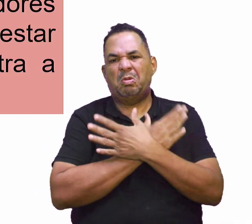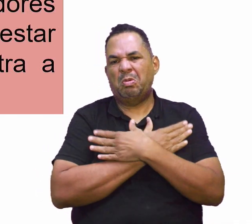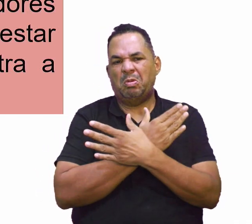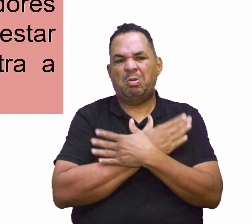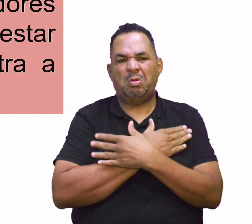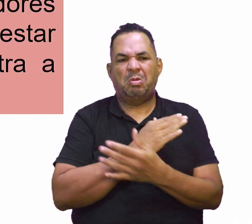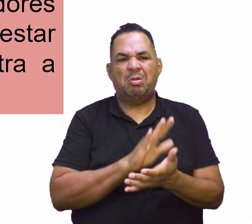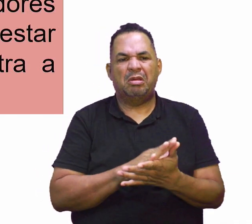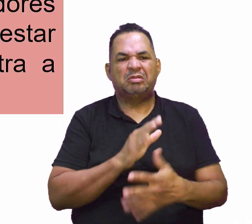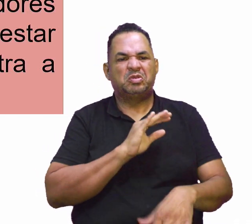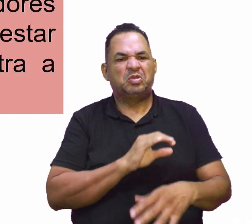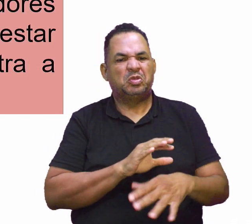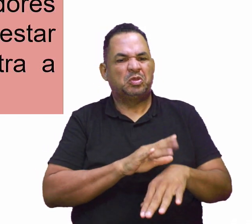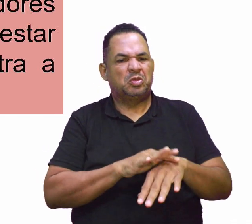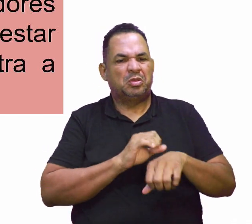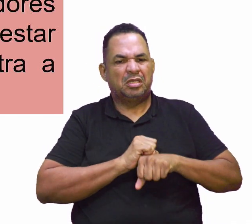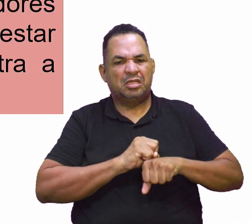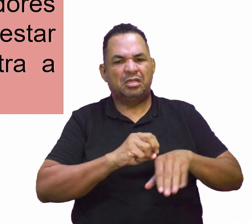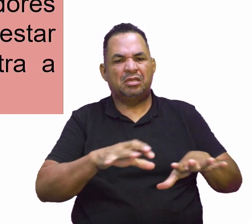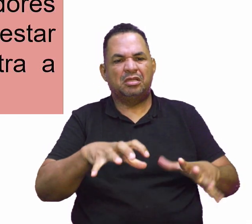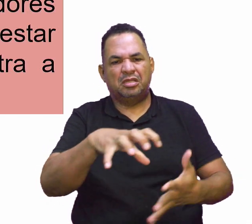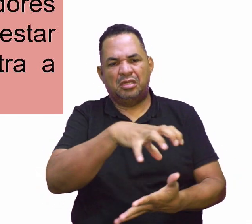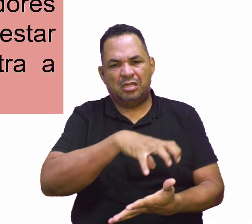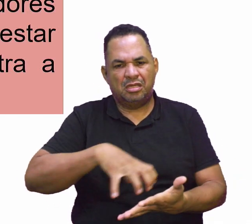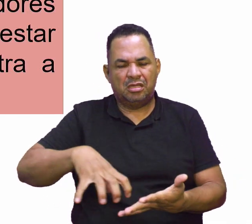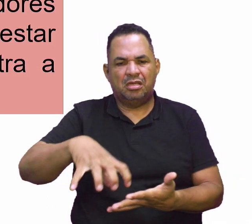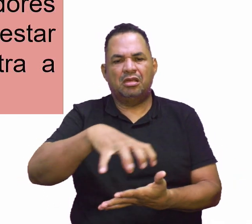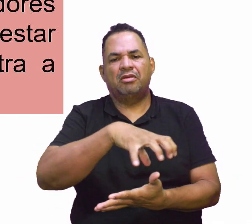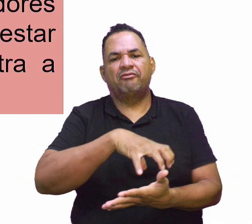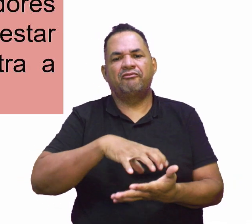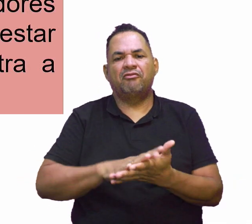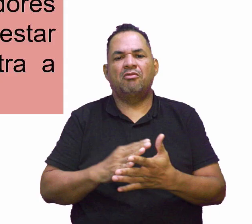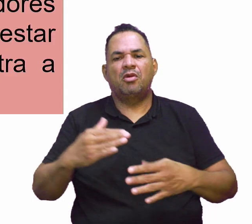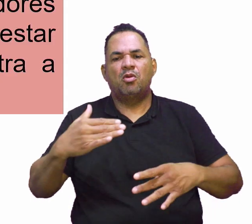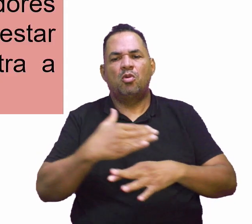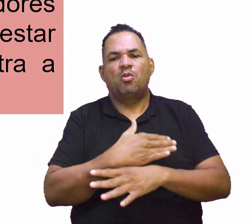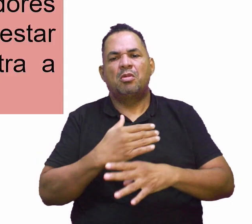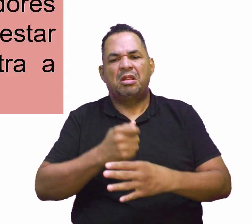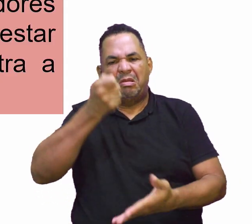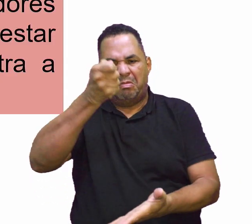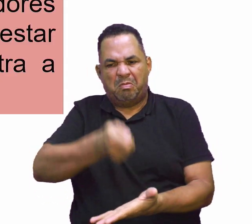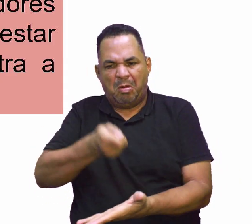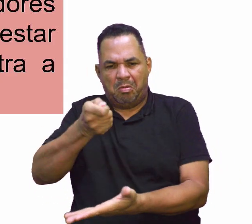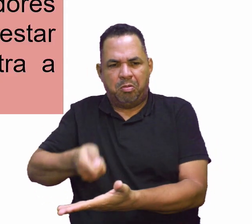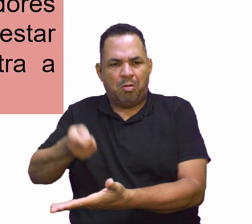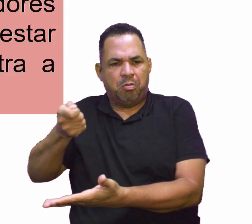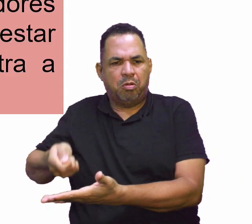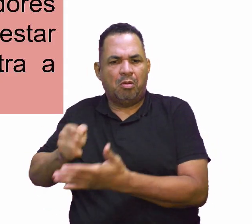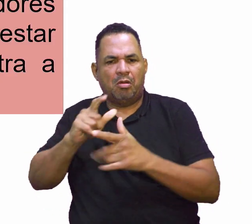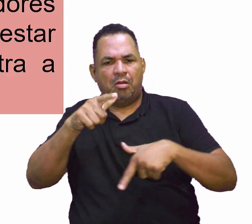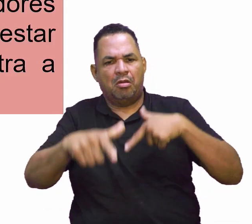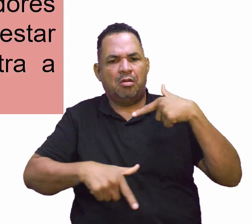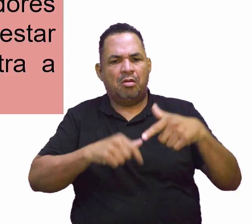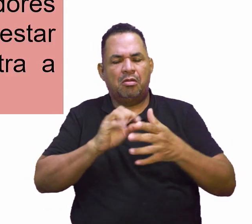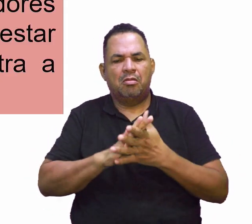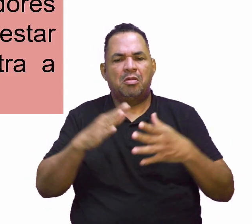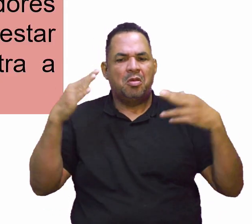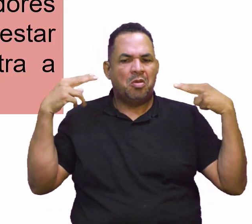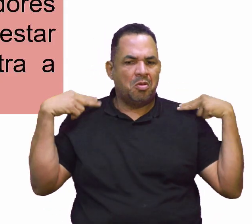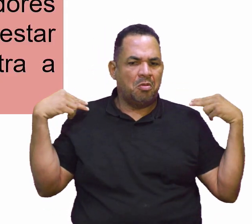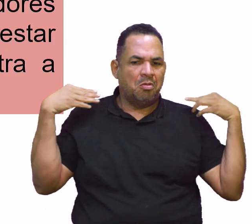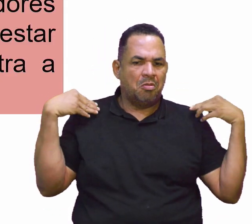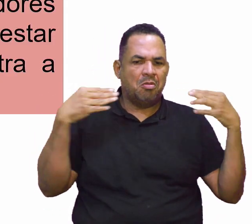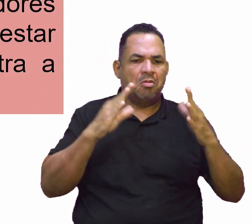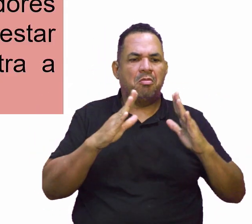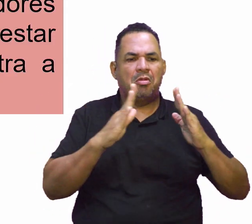epidemias e reformas urbanas autoritárias. Trabalhadores, marinheiros, moradores pobres